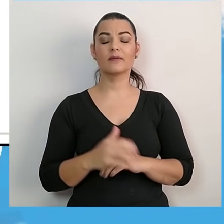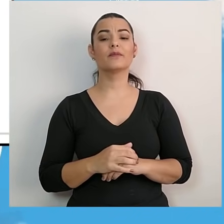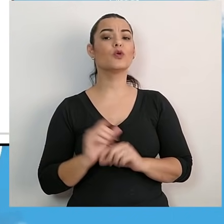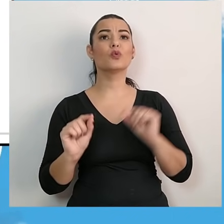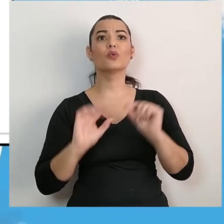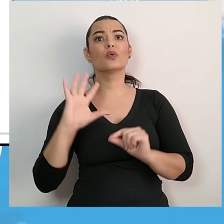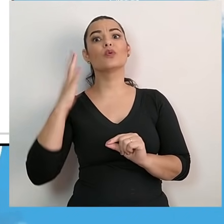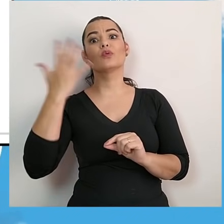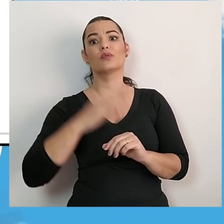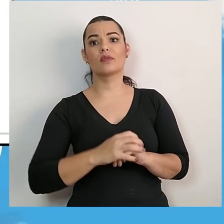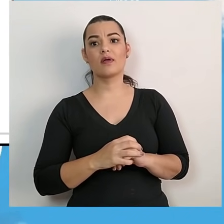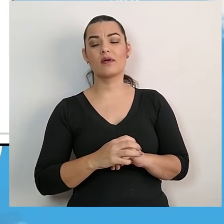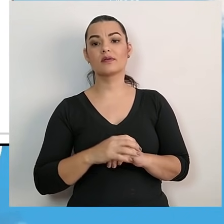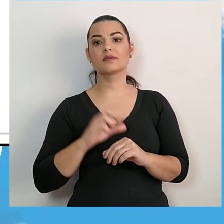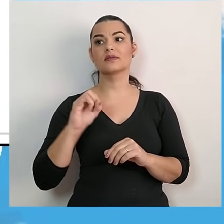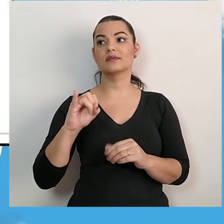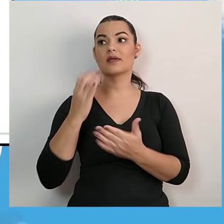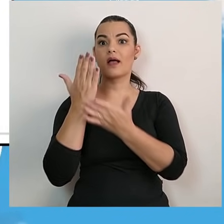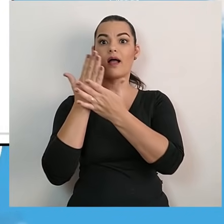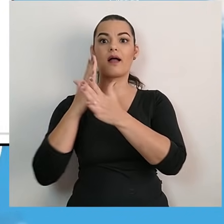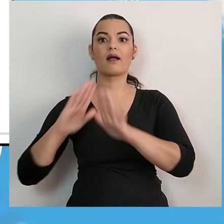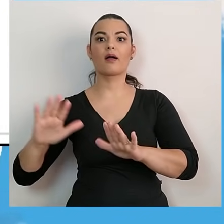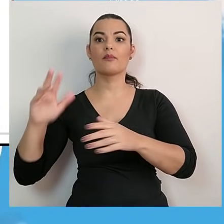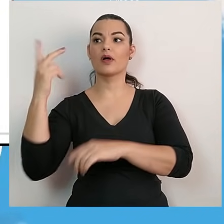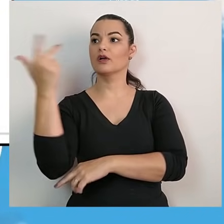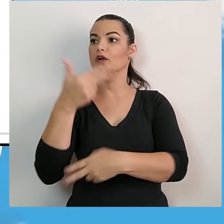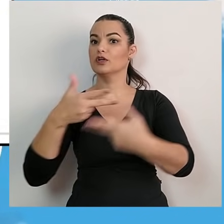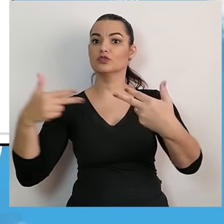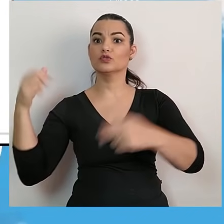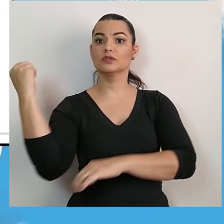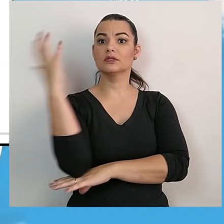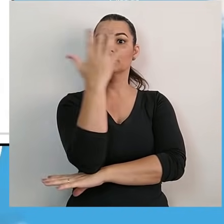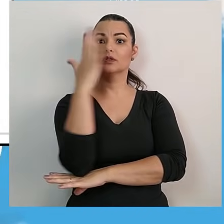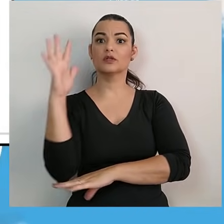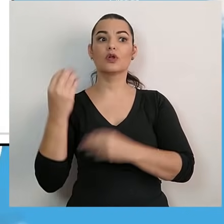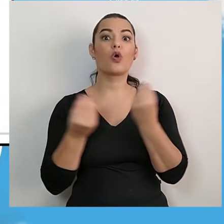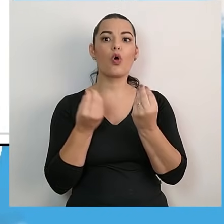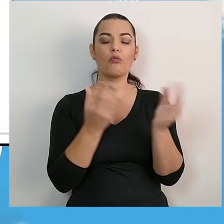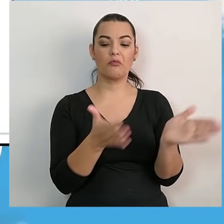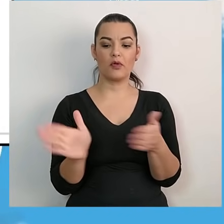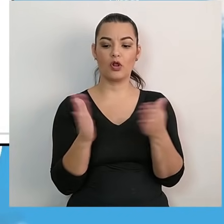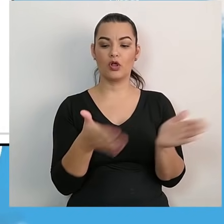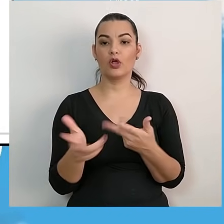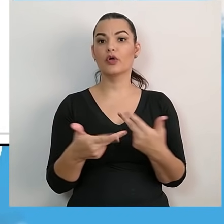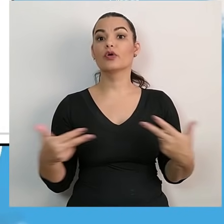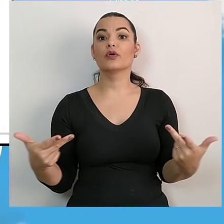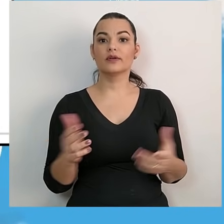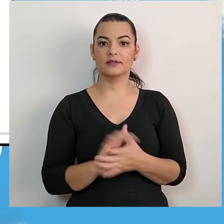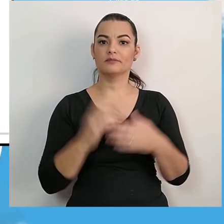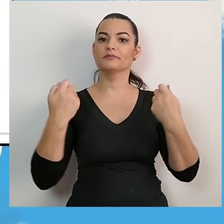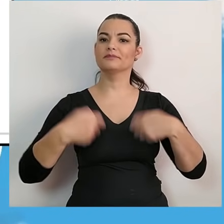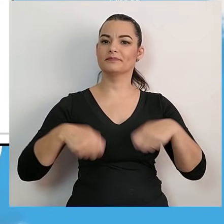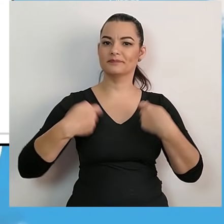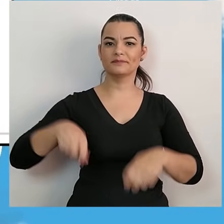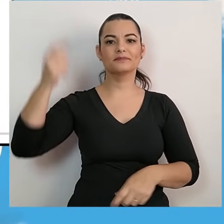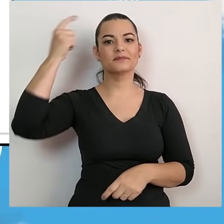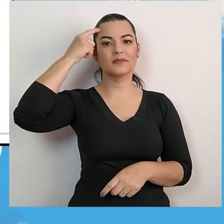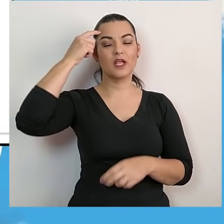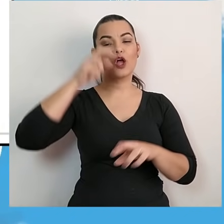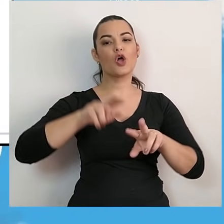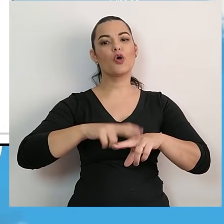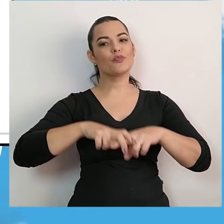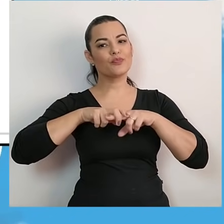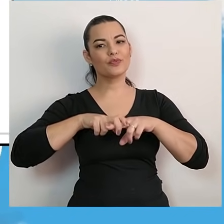essas produções elas seriam desenvolvidas? Então, é tudo isso que nós precisamos pensar, por isso que eu trouxe a ideia de